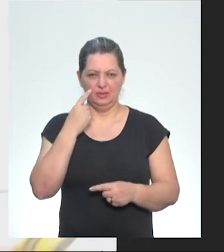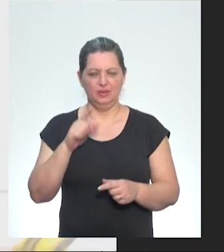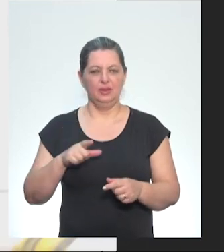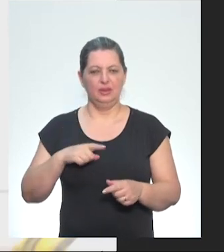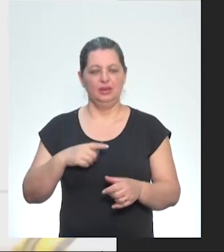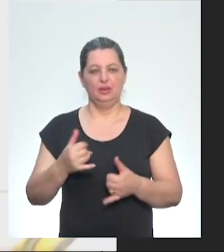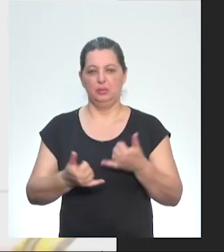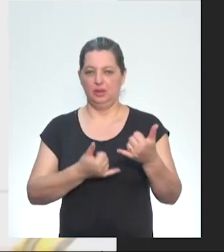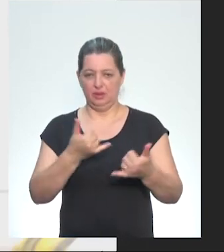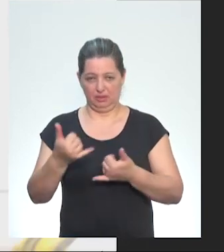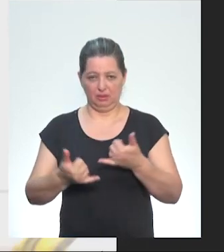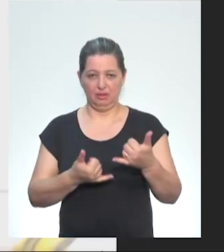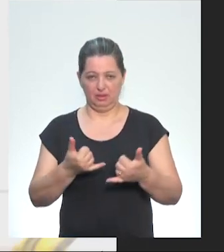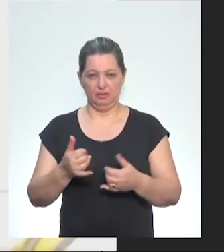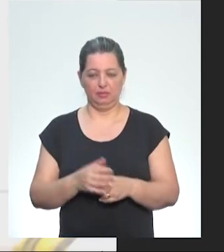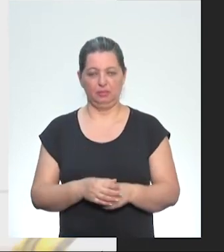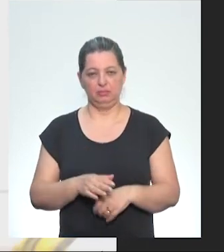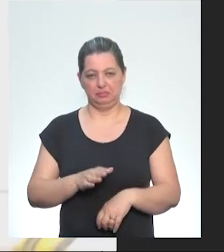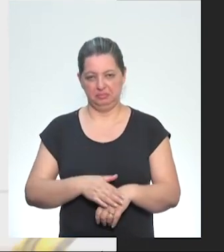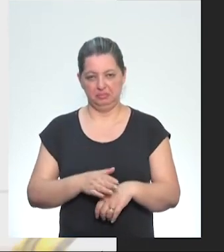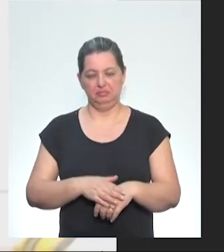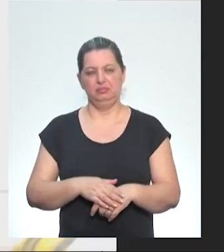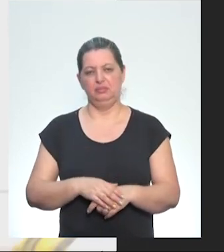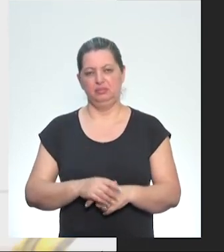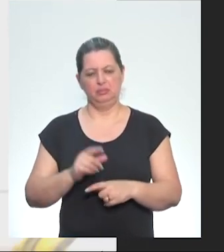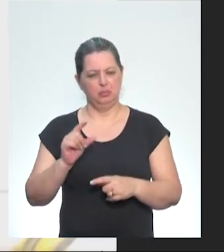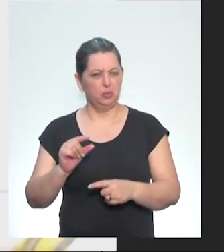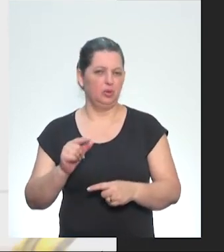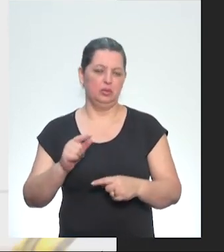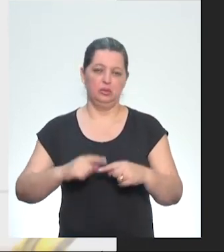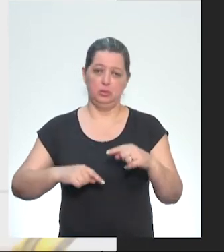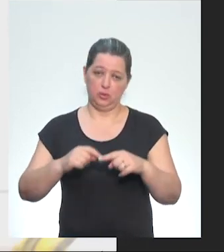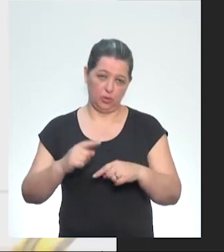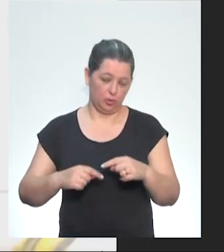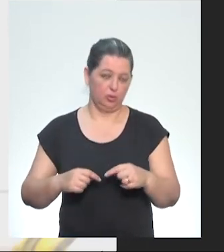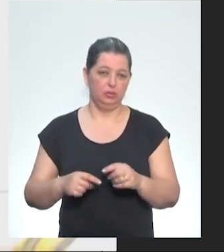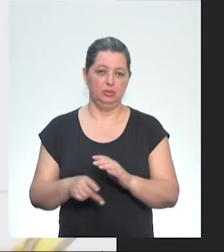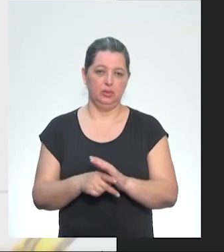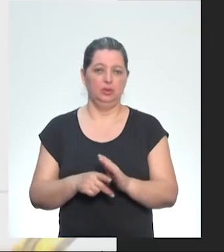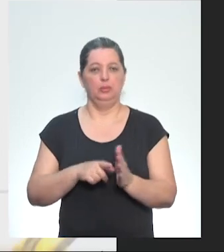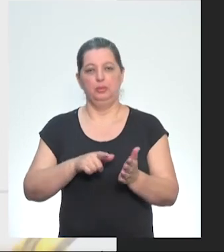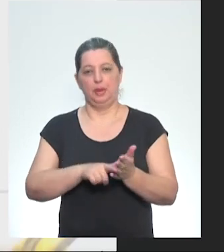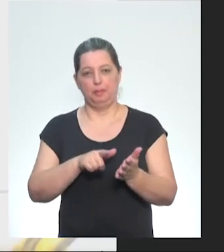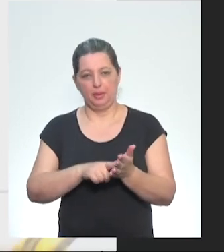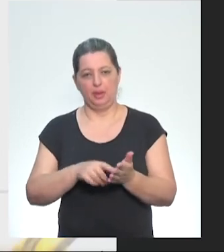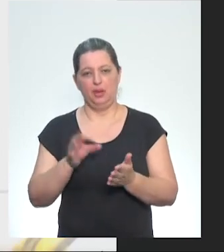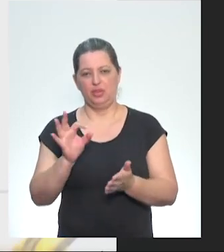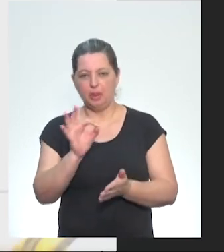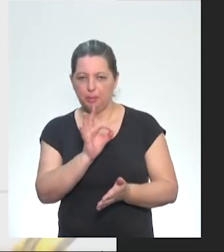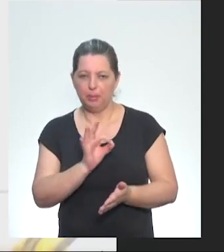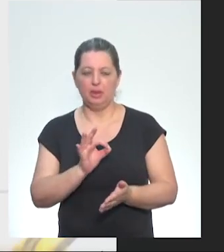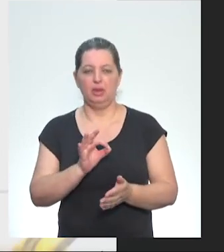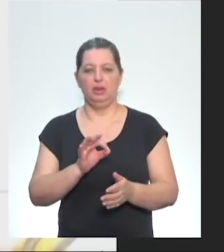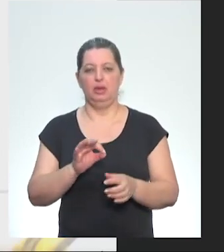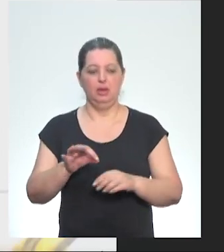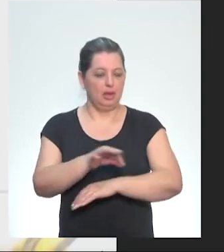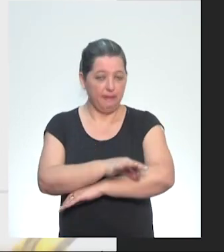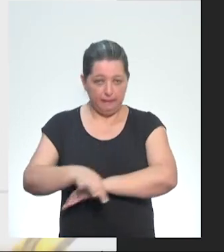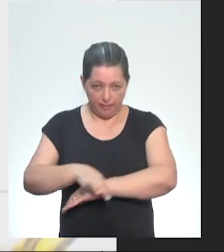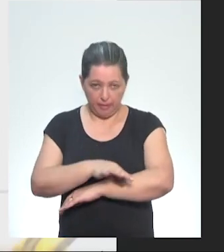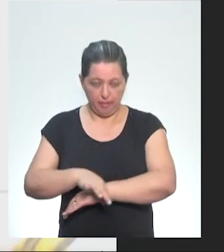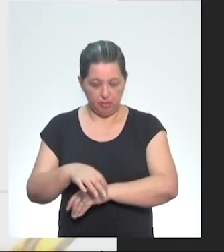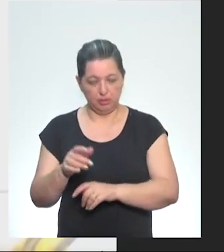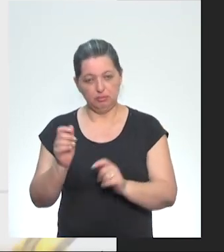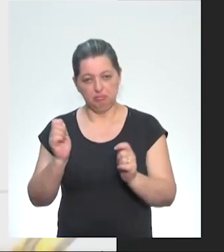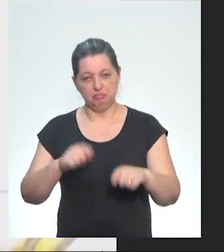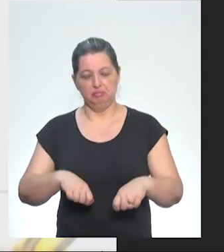dá para vocês fazerem aí com poucos insumos, cartolina, tampinhas, régua. A gente já consegue fazer